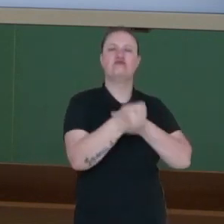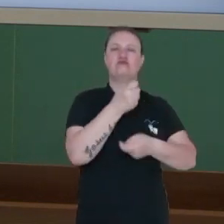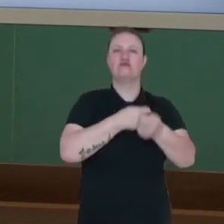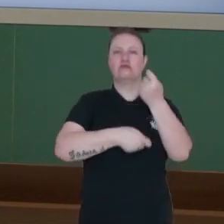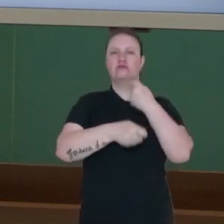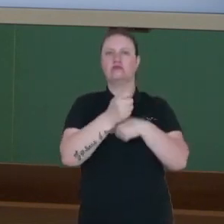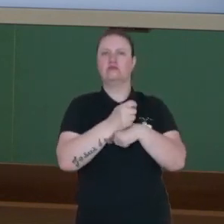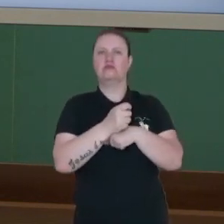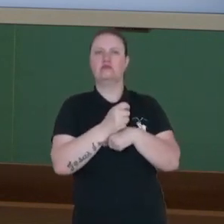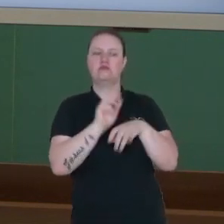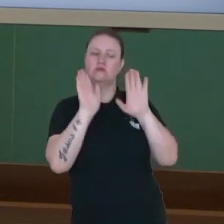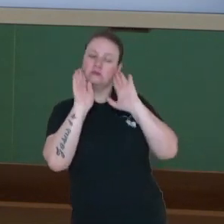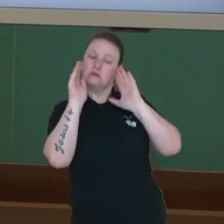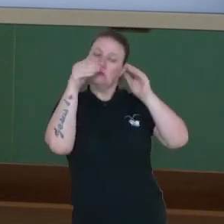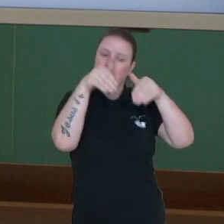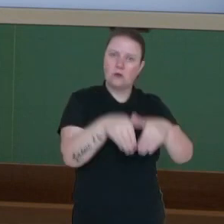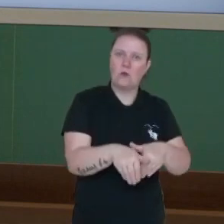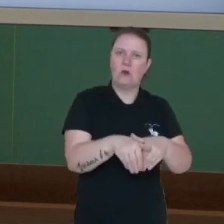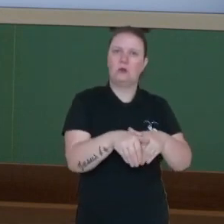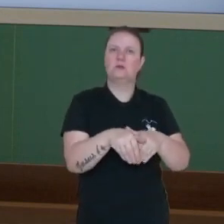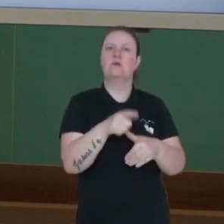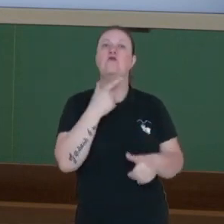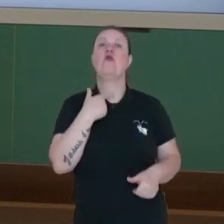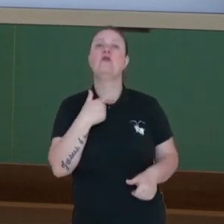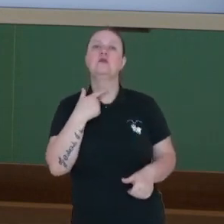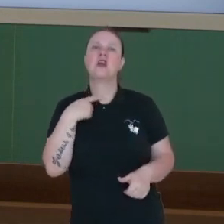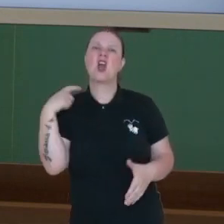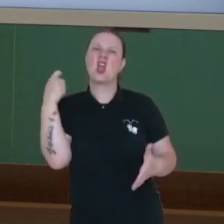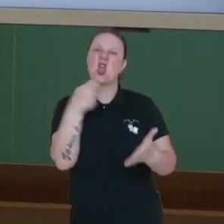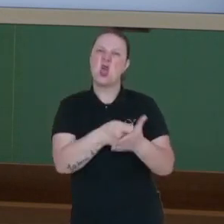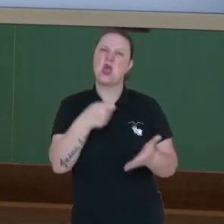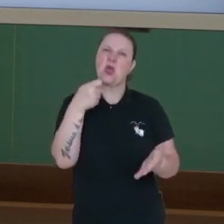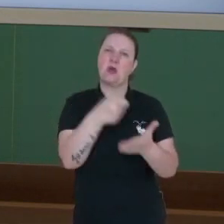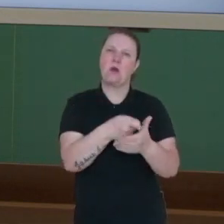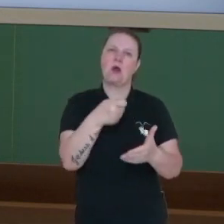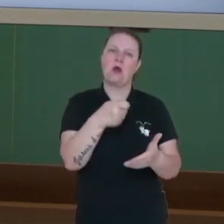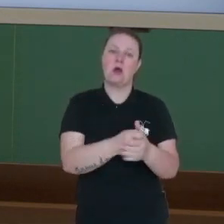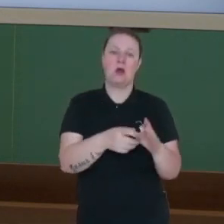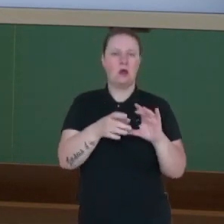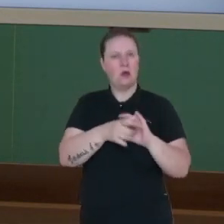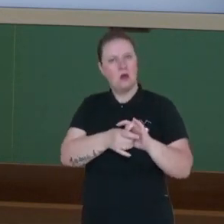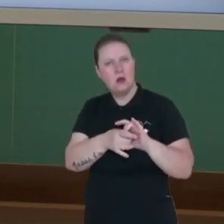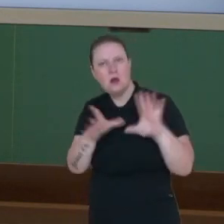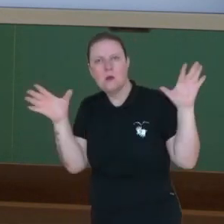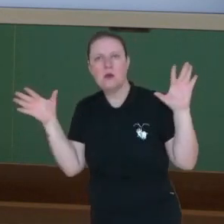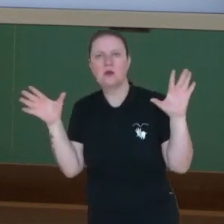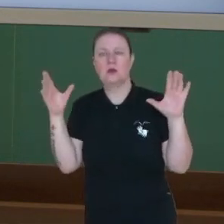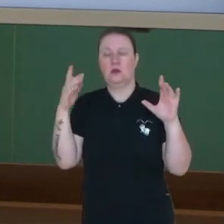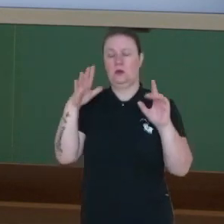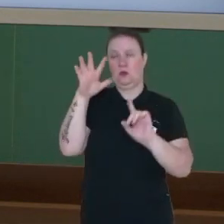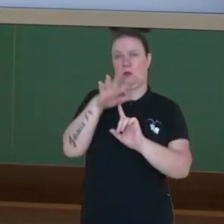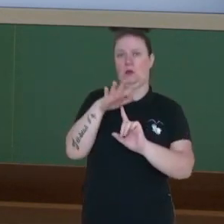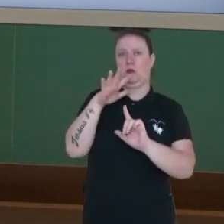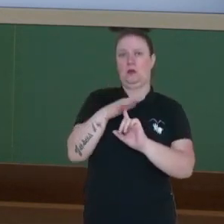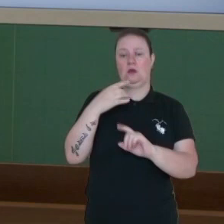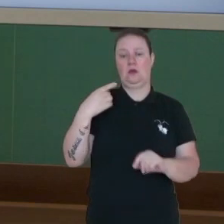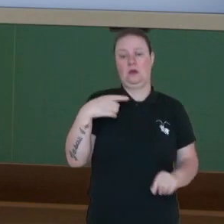então ambicionar, desejar e lutar pela emancipação política do Paraná em